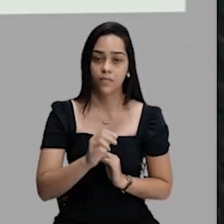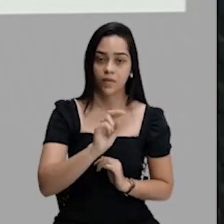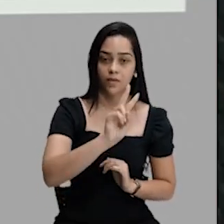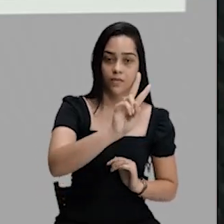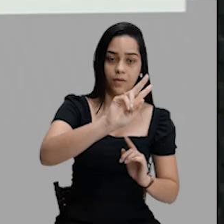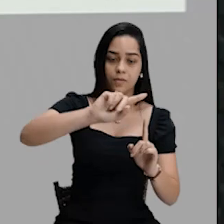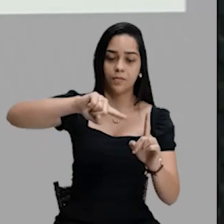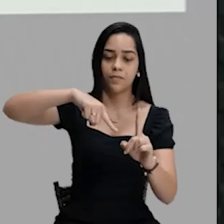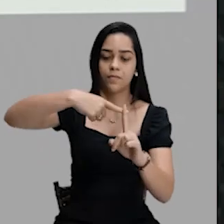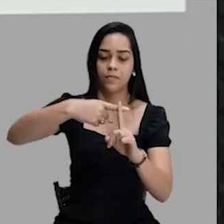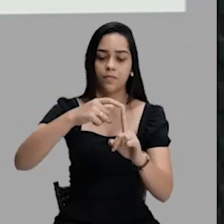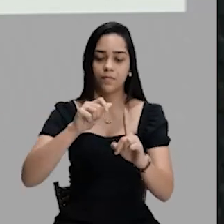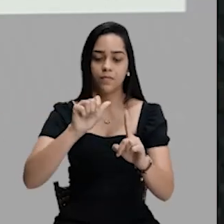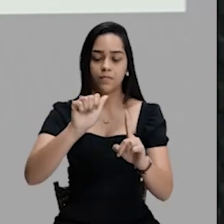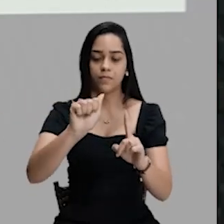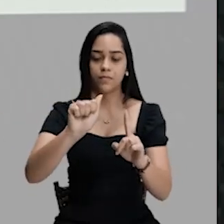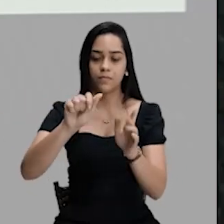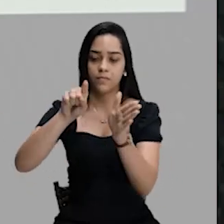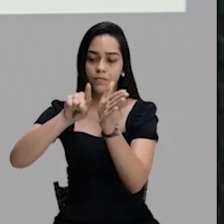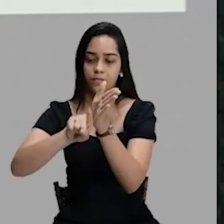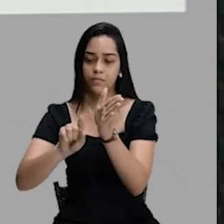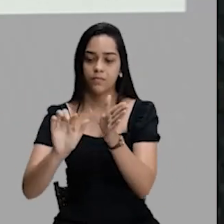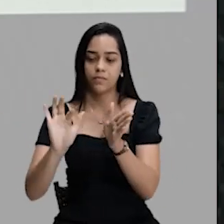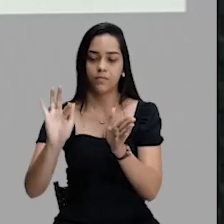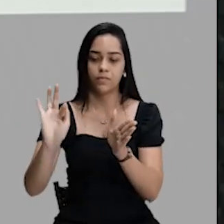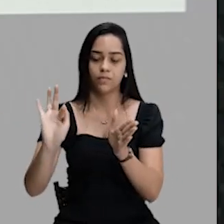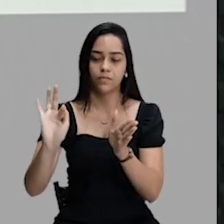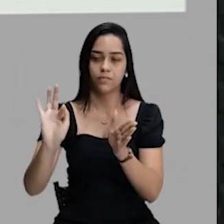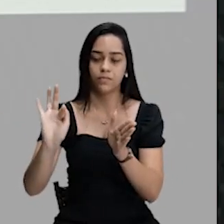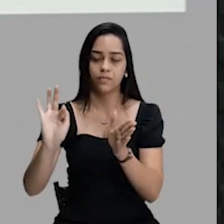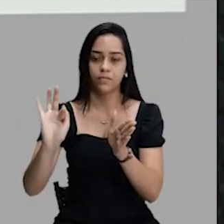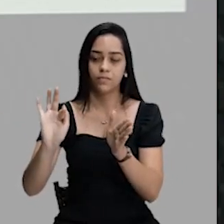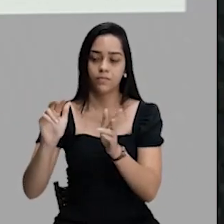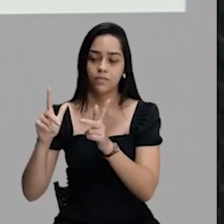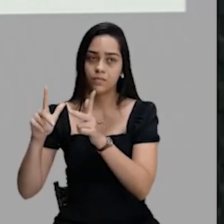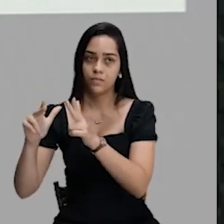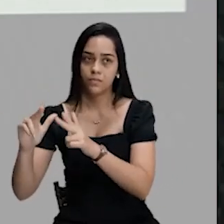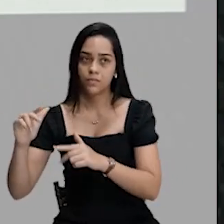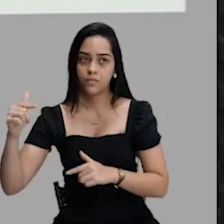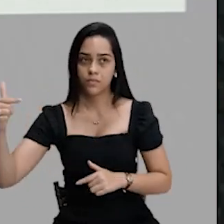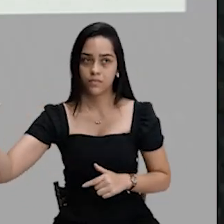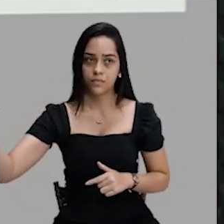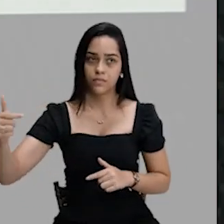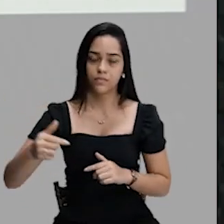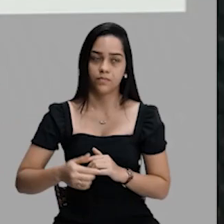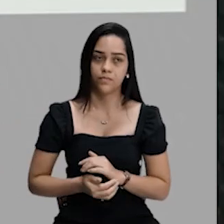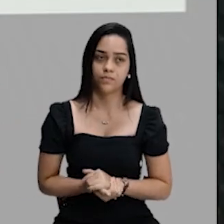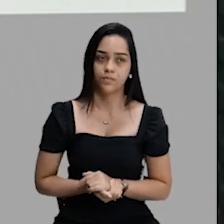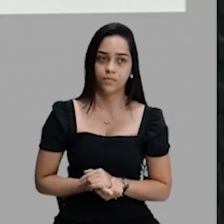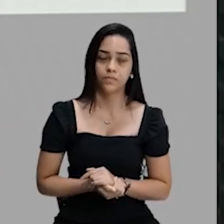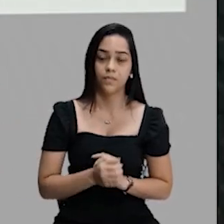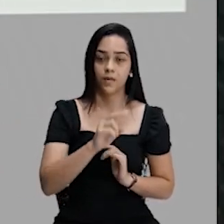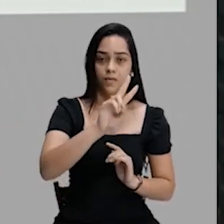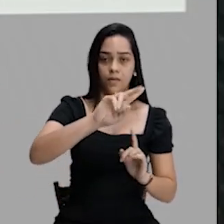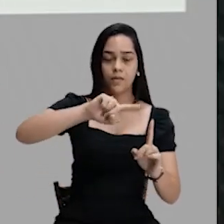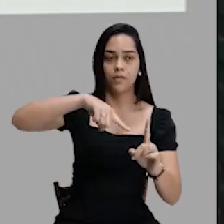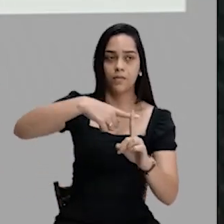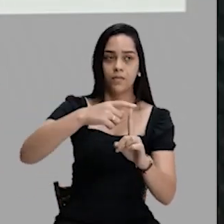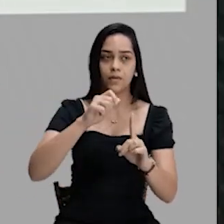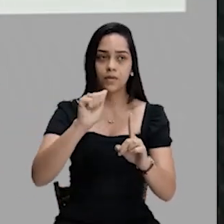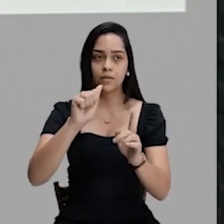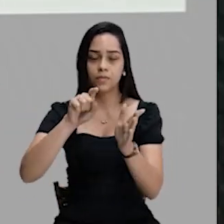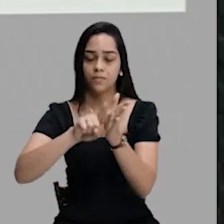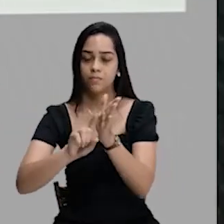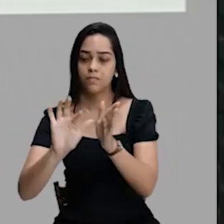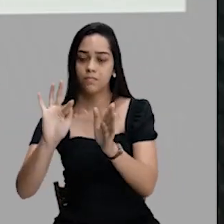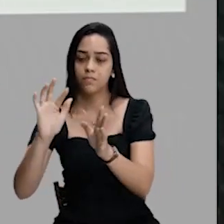mais A menos F igual a 2. V mais A